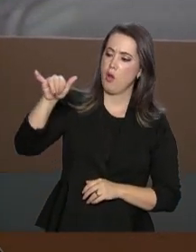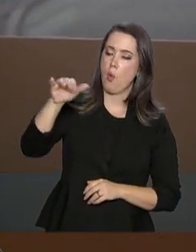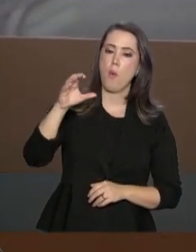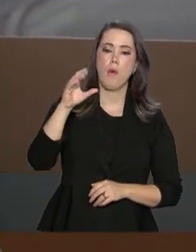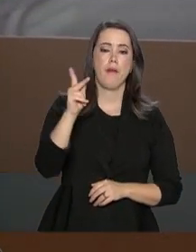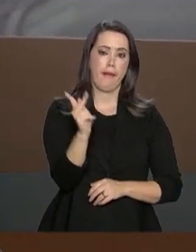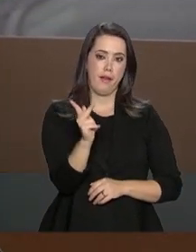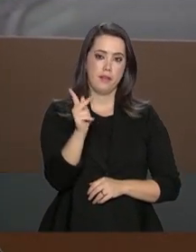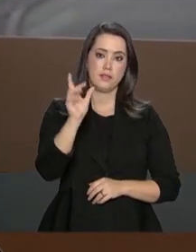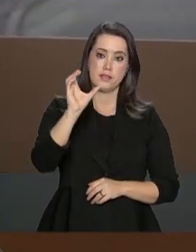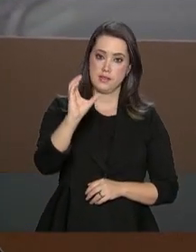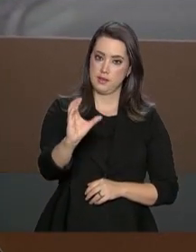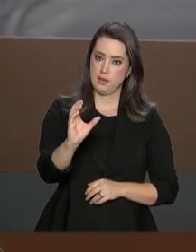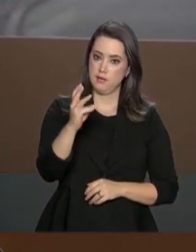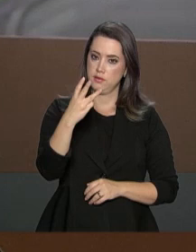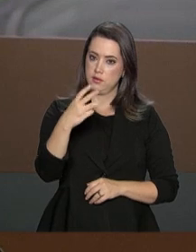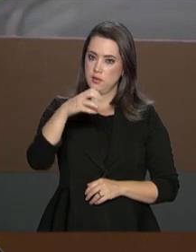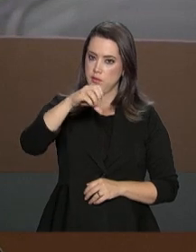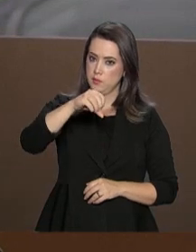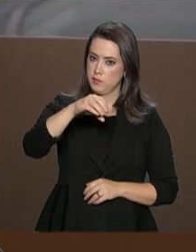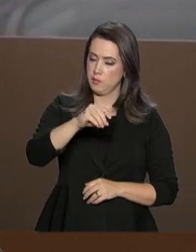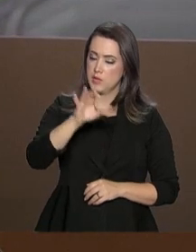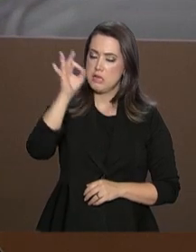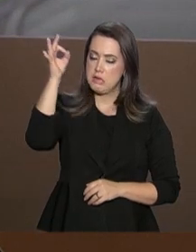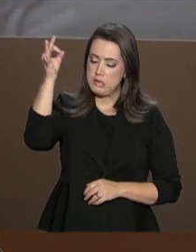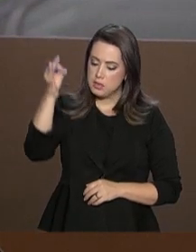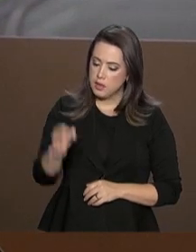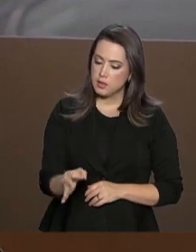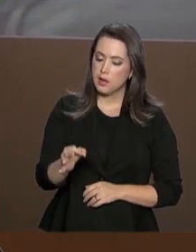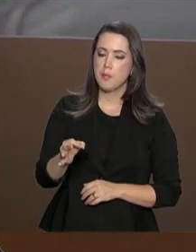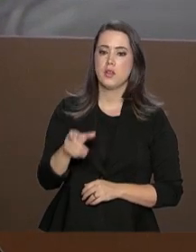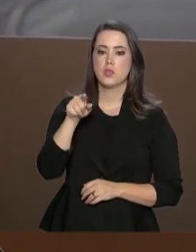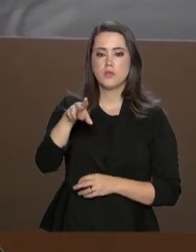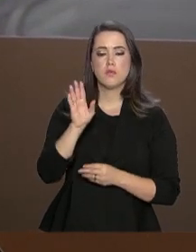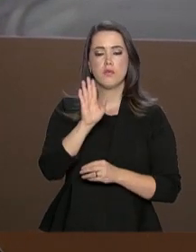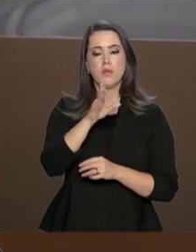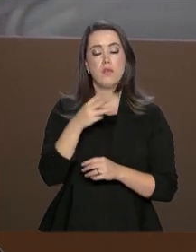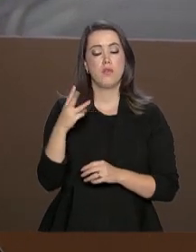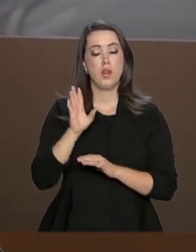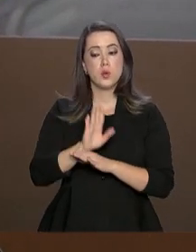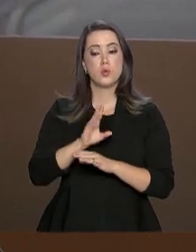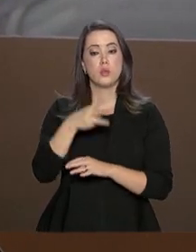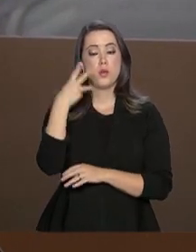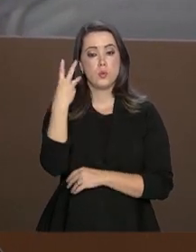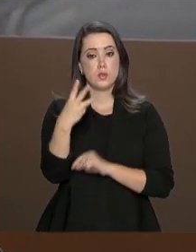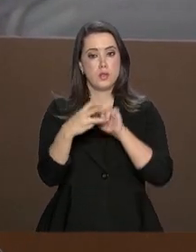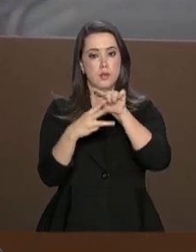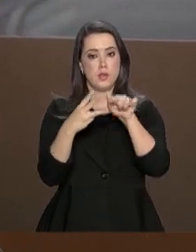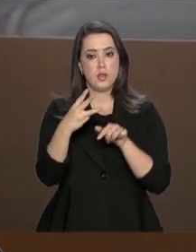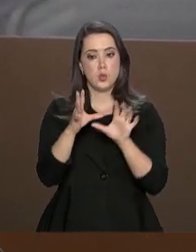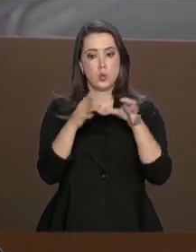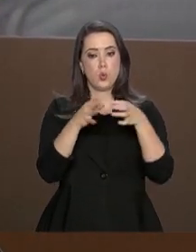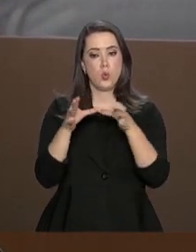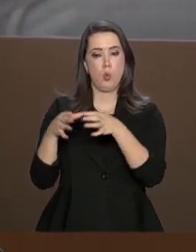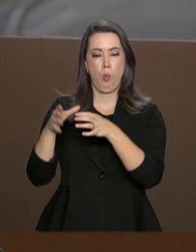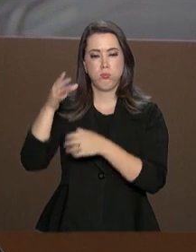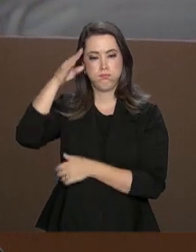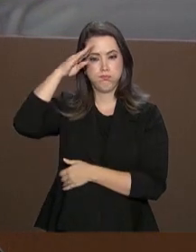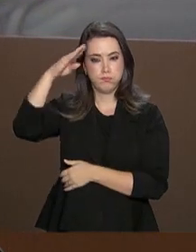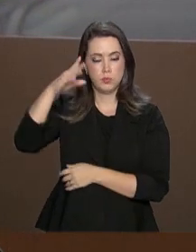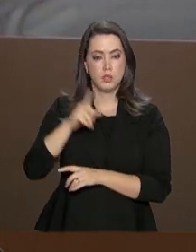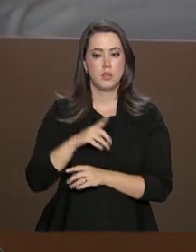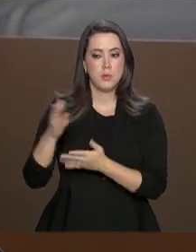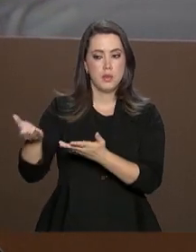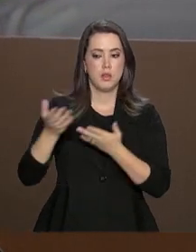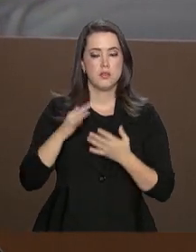390 que certamente vai atender às necessidades das três forças e também receberemos os